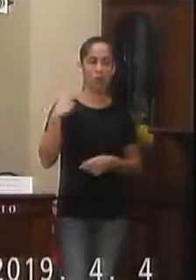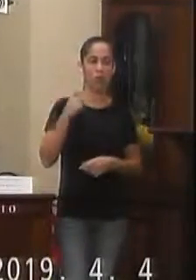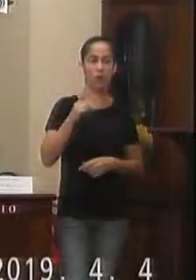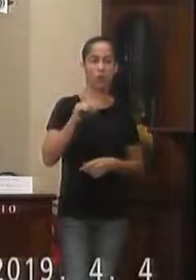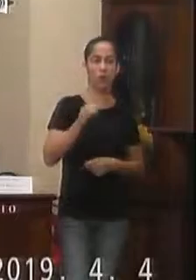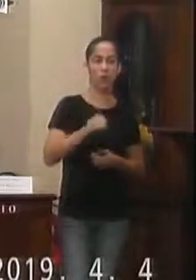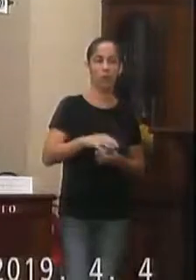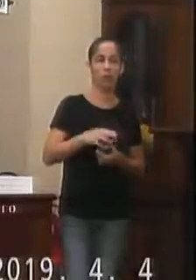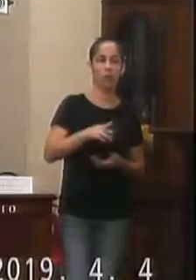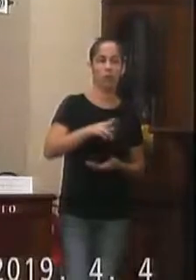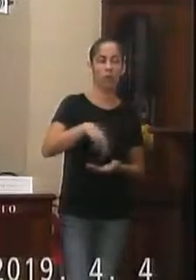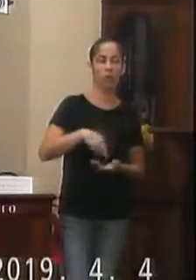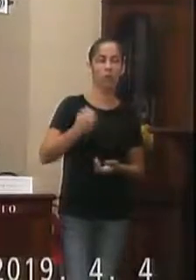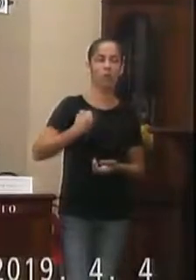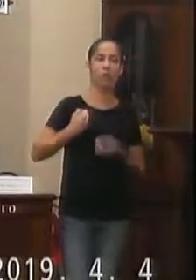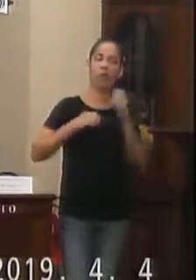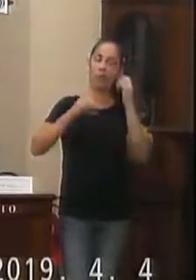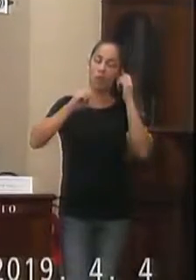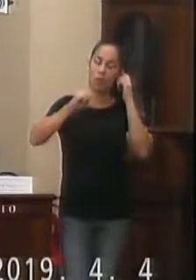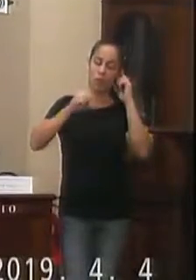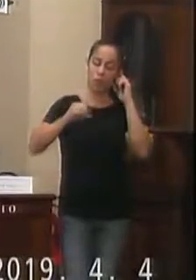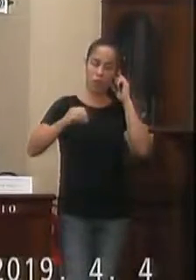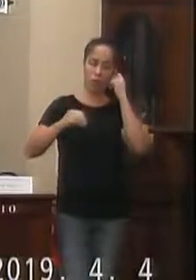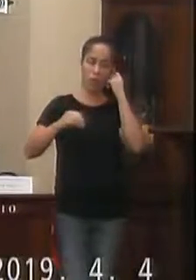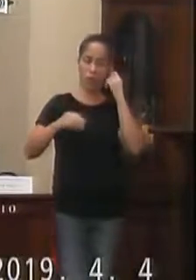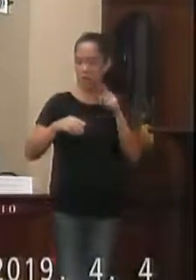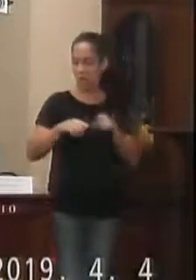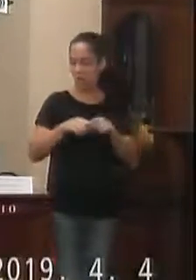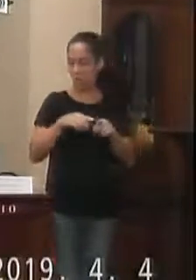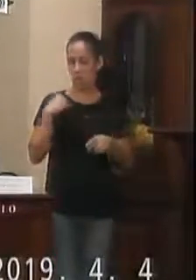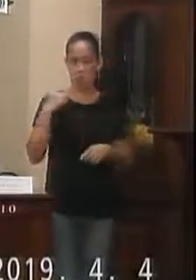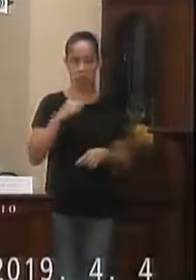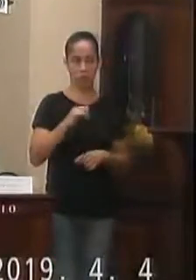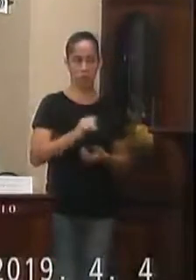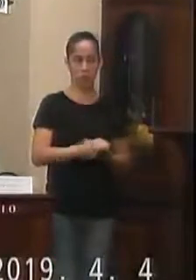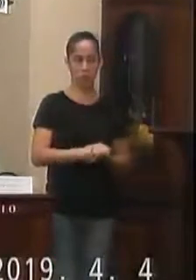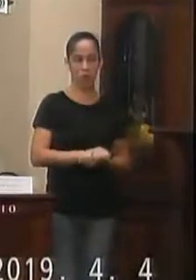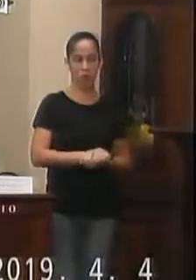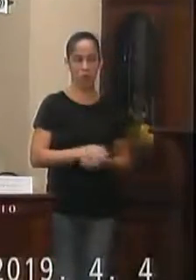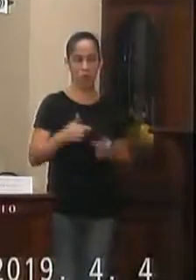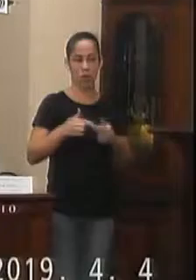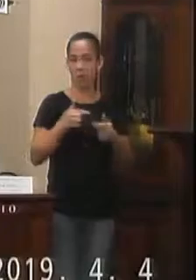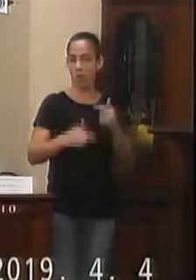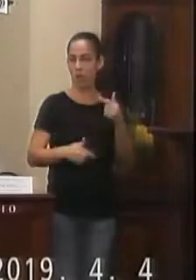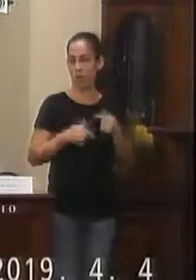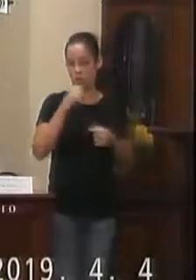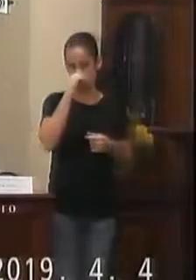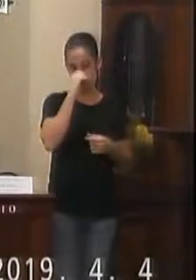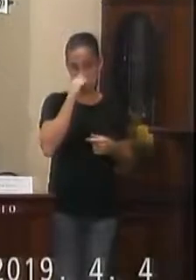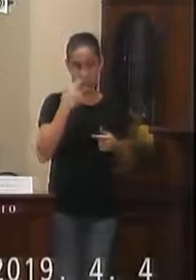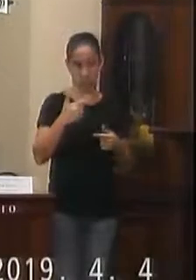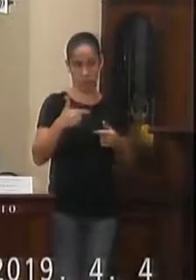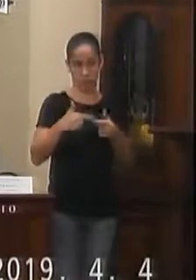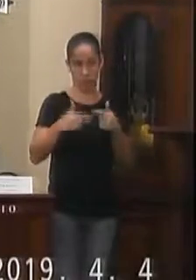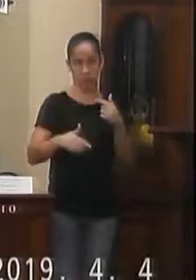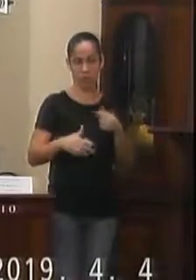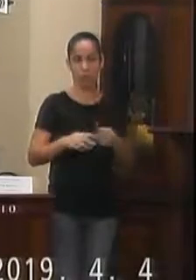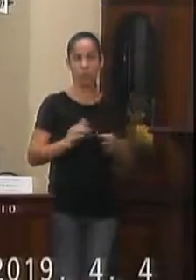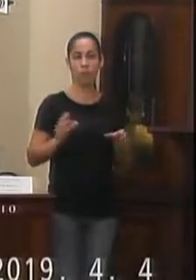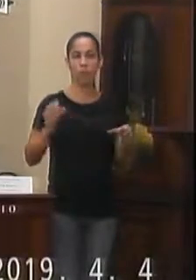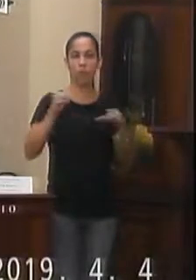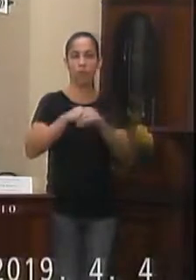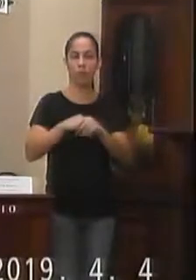Requerimento 090 de 2019, vereador David Nogueira, se encontra em discussão. Não tendo quem queira